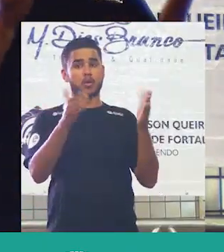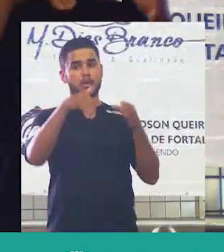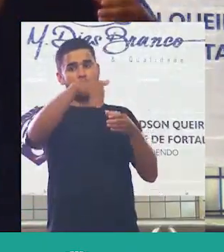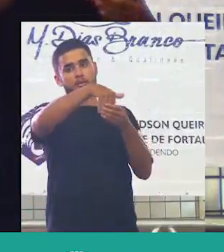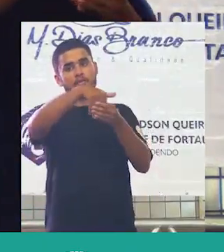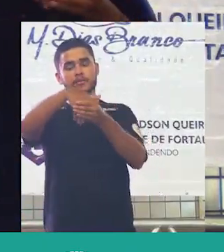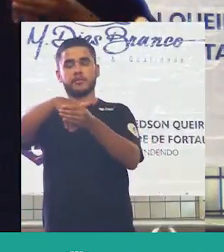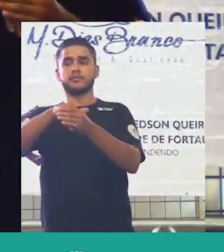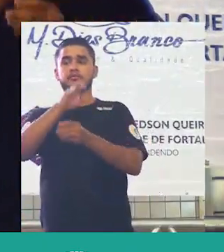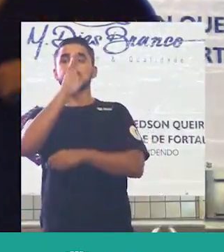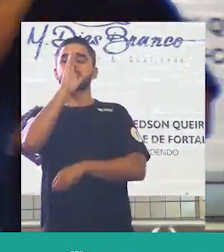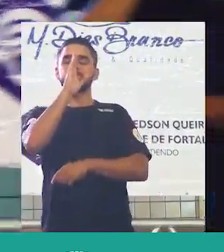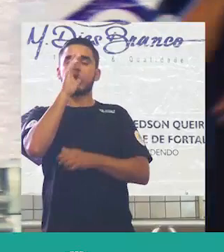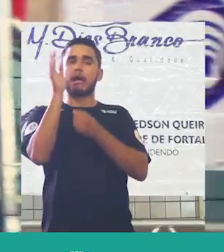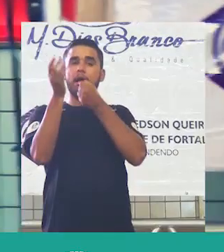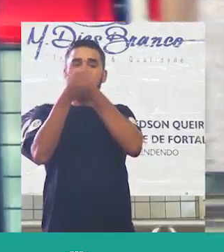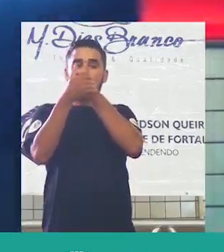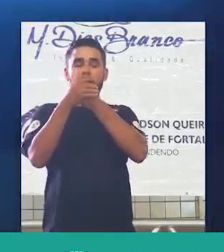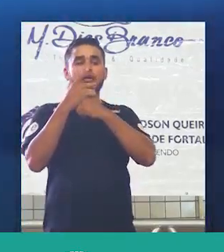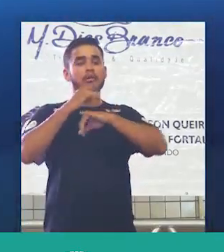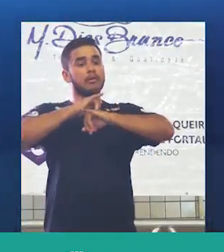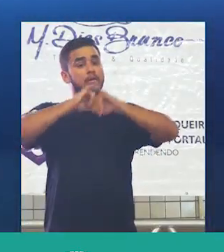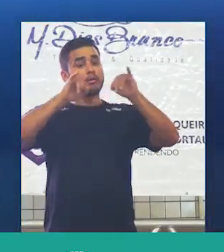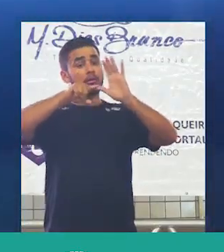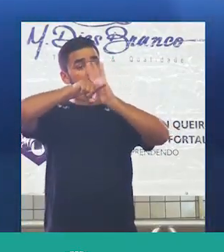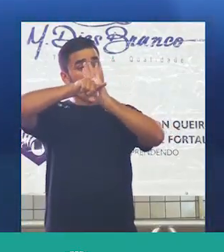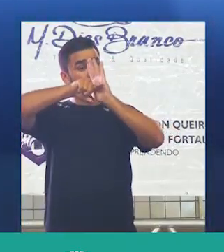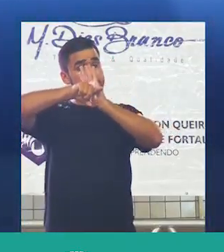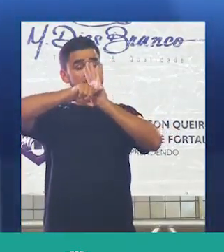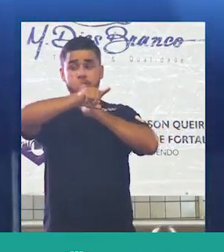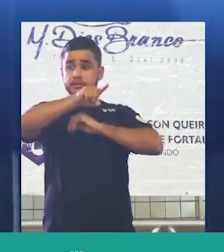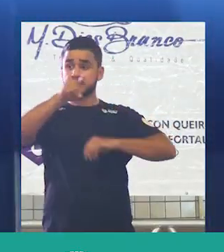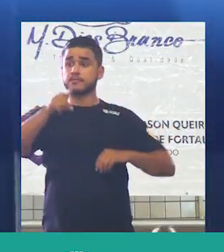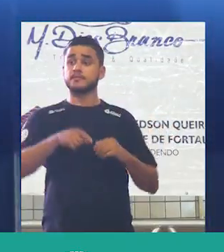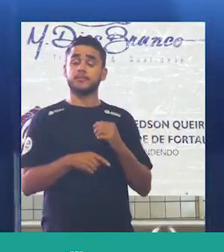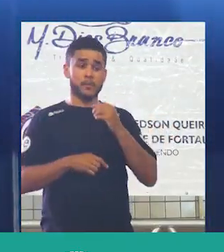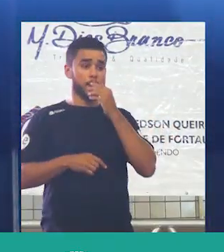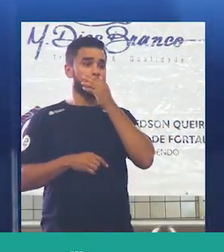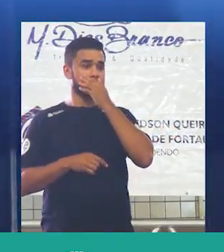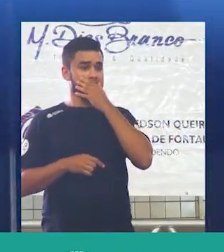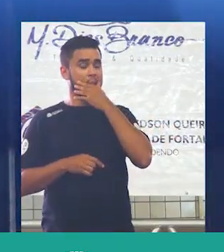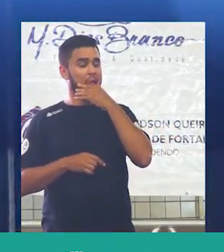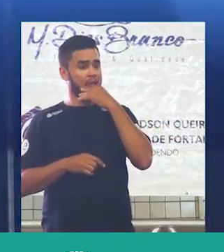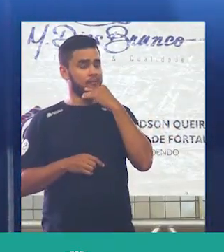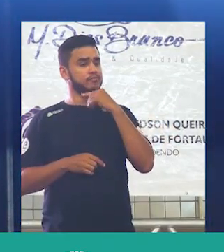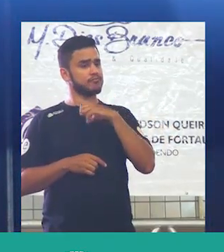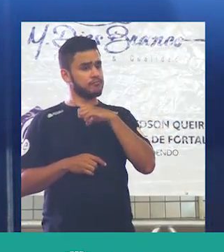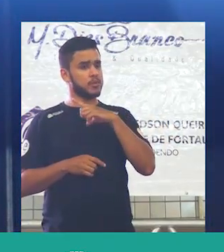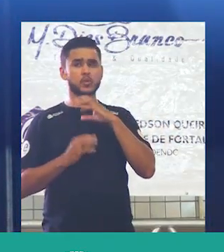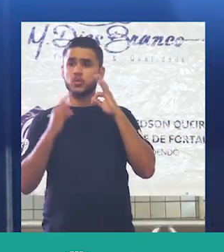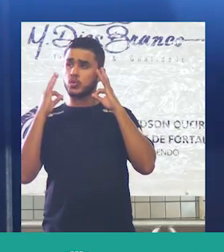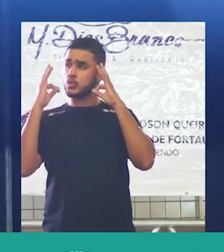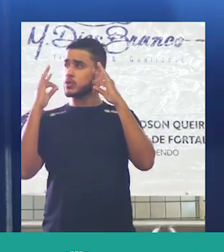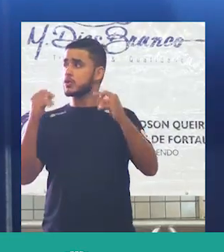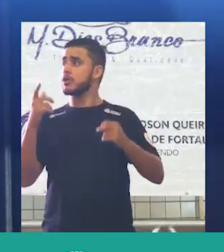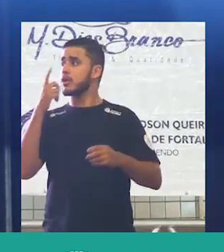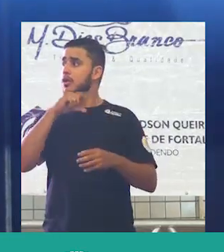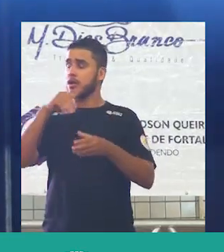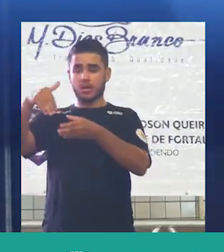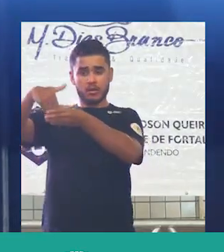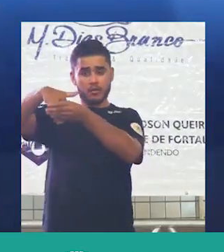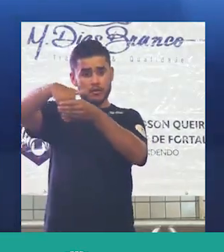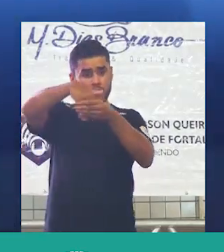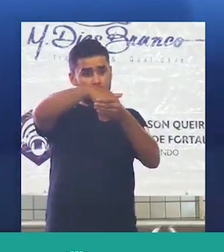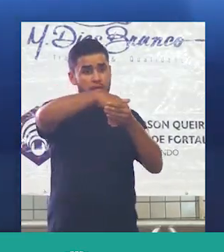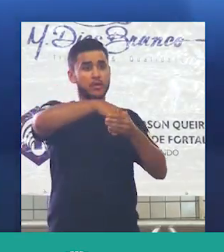eleição. Aí você vai nas redes sociais e procura, que está todo mundo lá. Todo mundo que votou